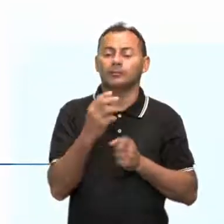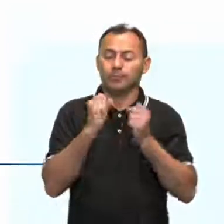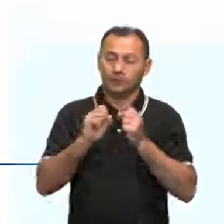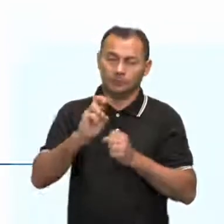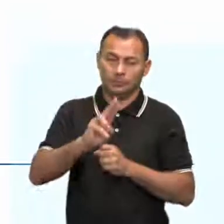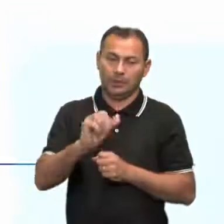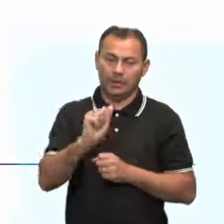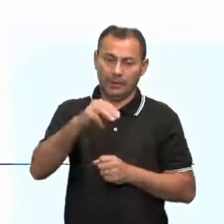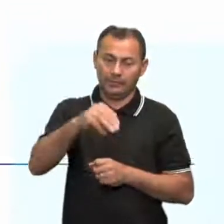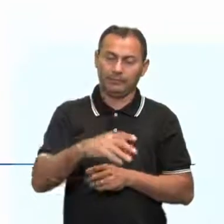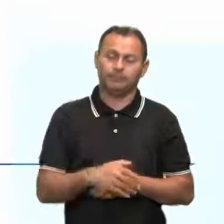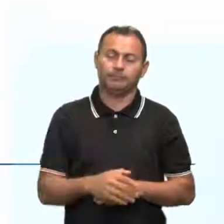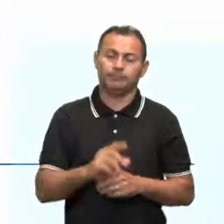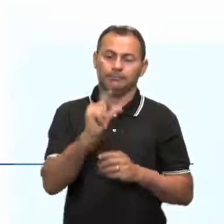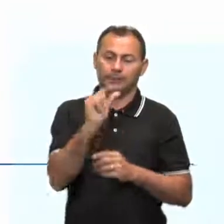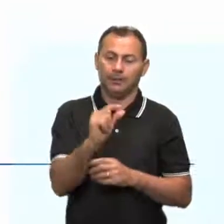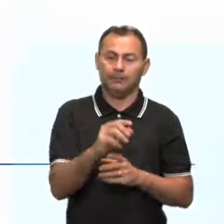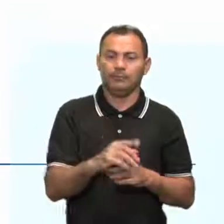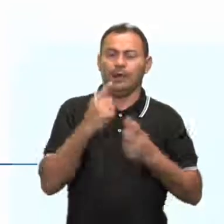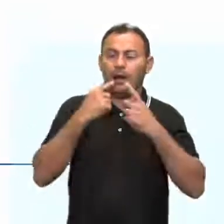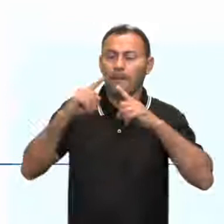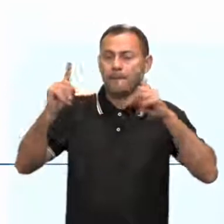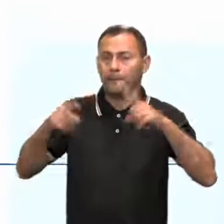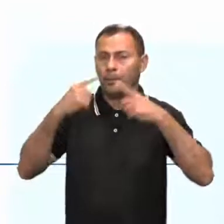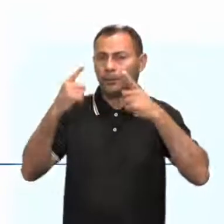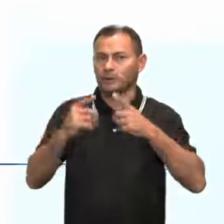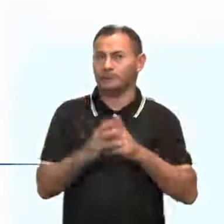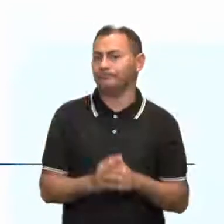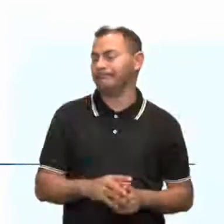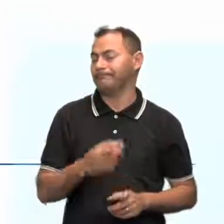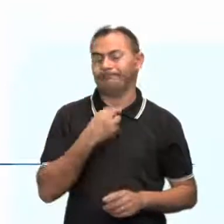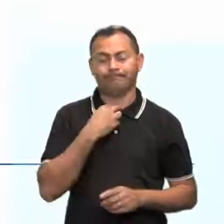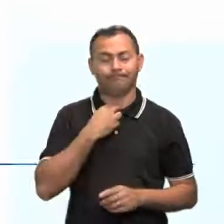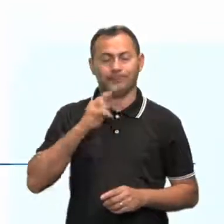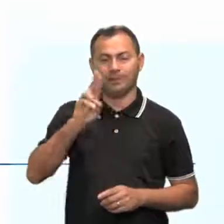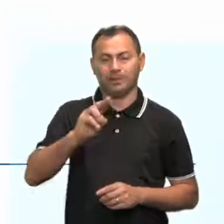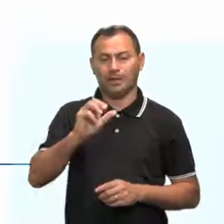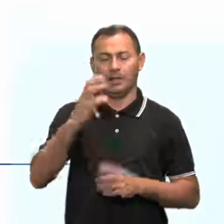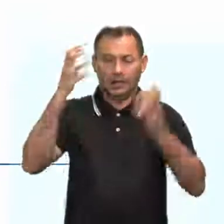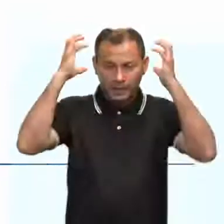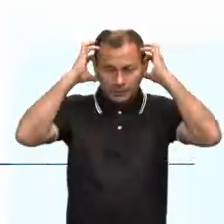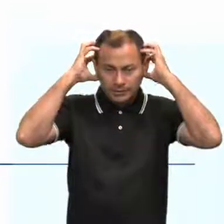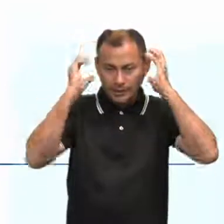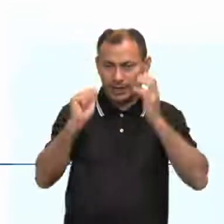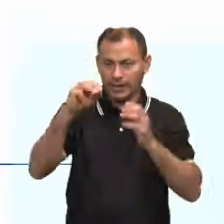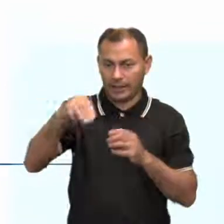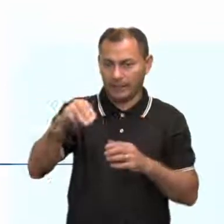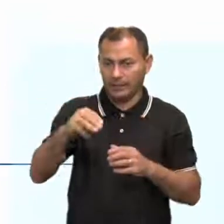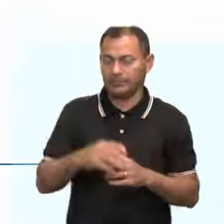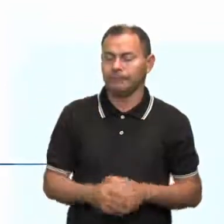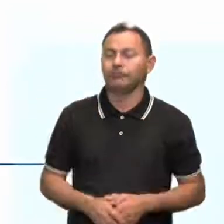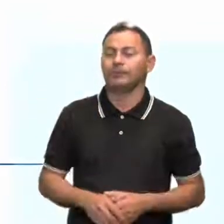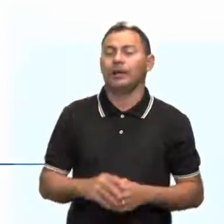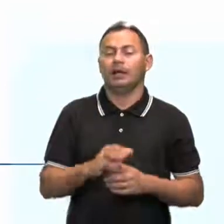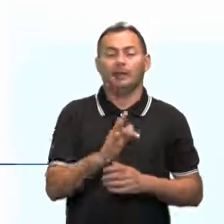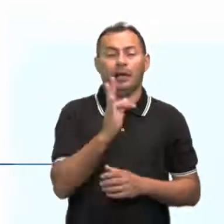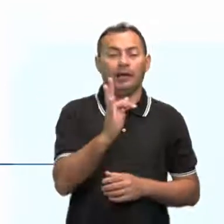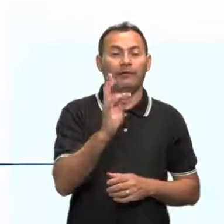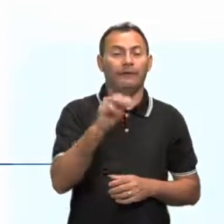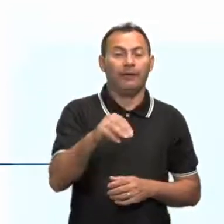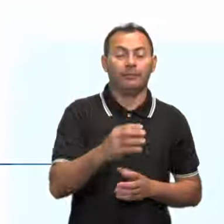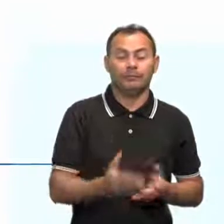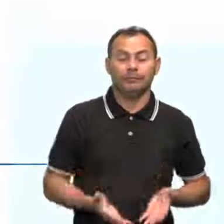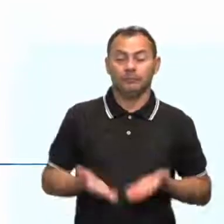rádio AM porque a banda é menor. Mas falando de música, não dá para utilizar a rádio AM. Então, a rádio FM vai oferecer